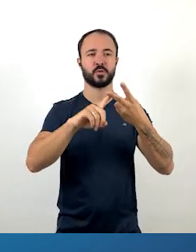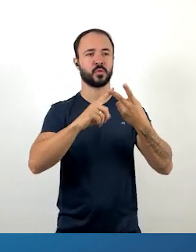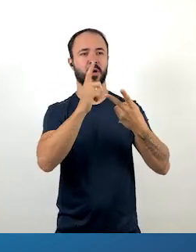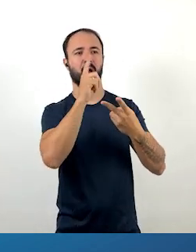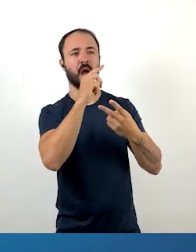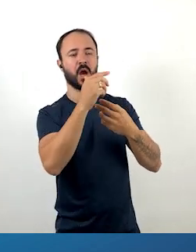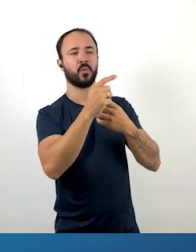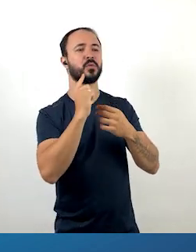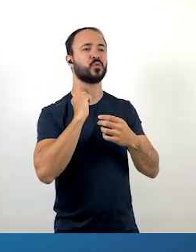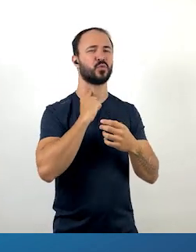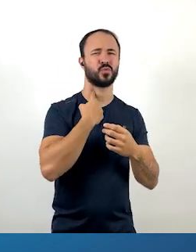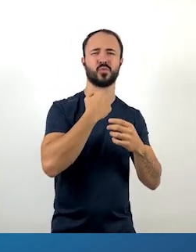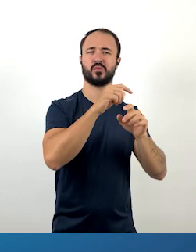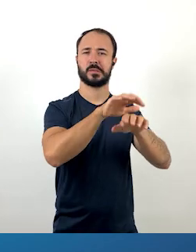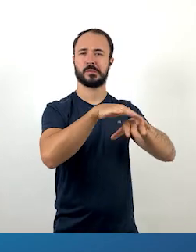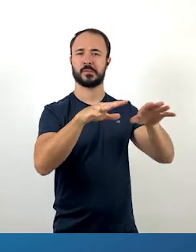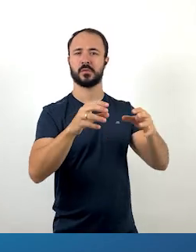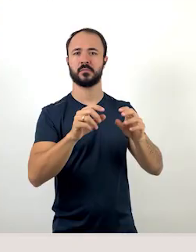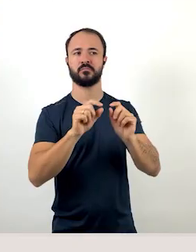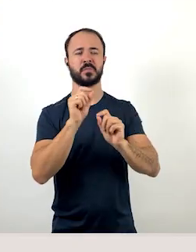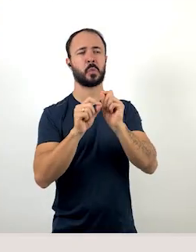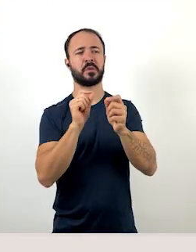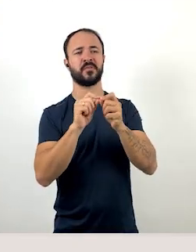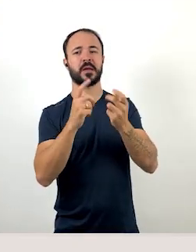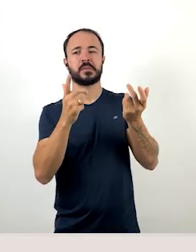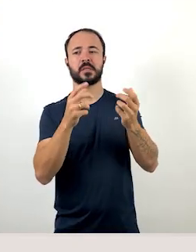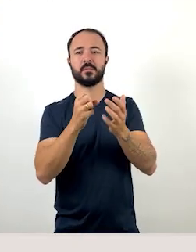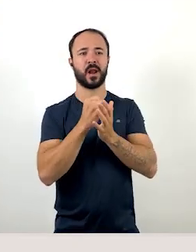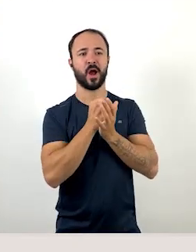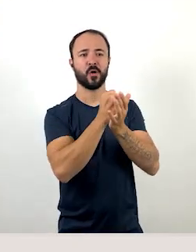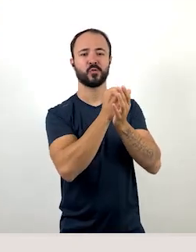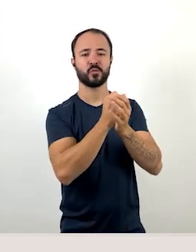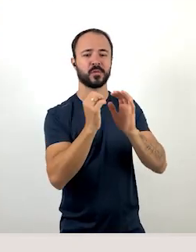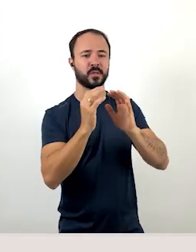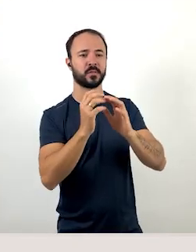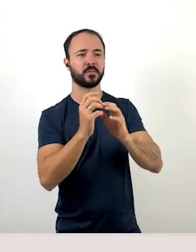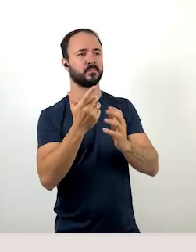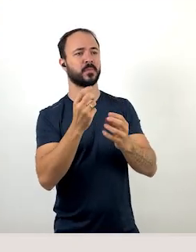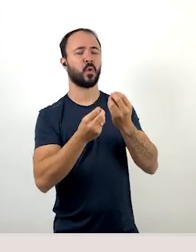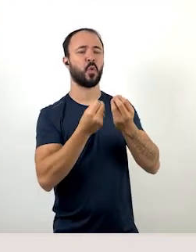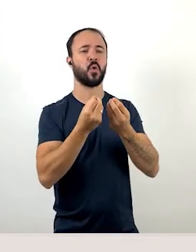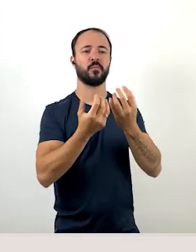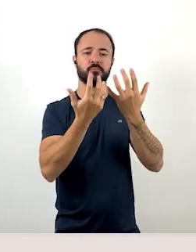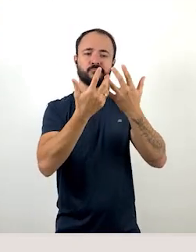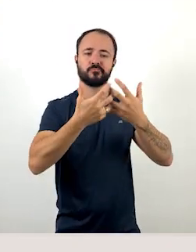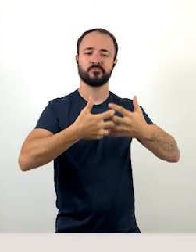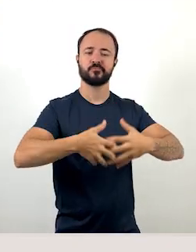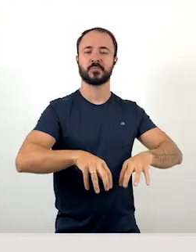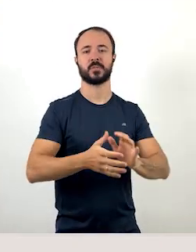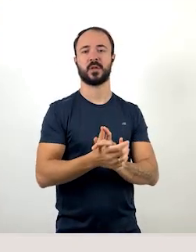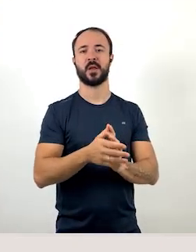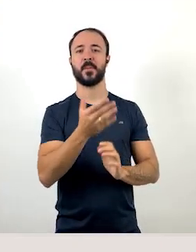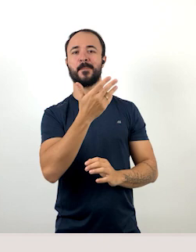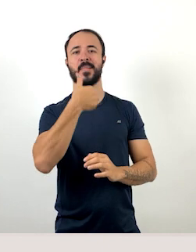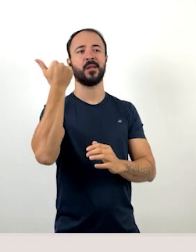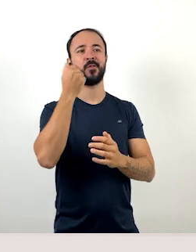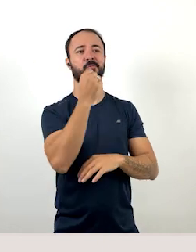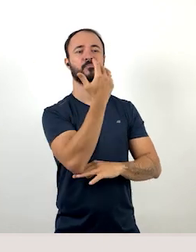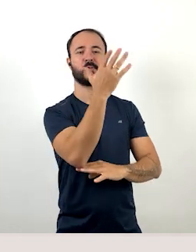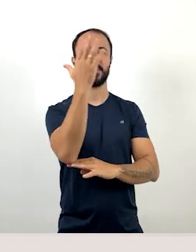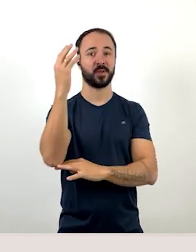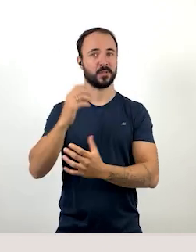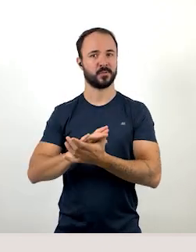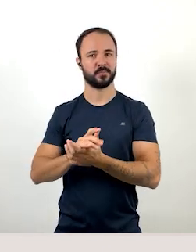nós podemos fazer para melhorar a situação? Grave um vídeo explicando como podemos fazer a nossa parte para a diminuição dos